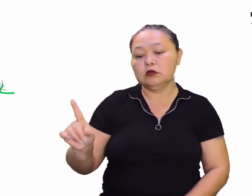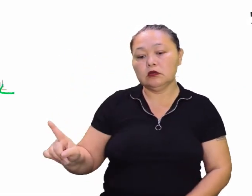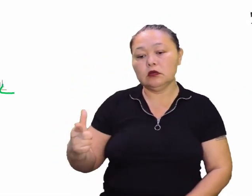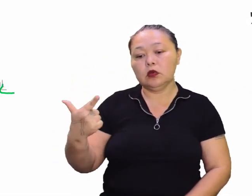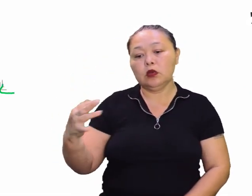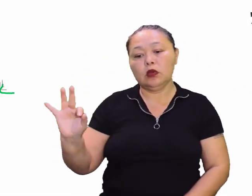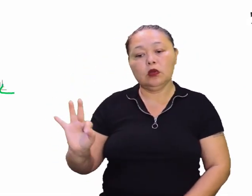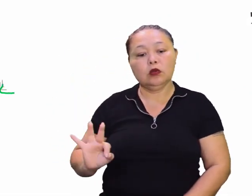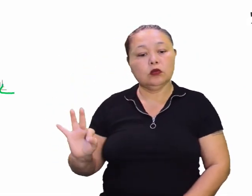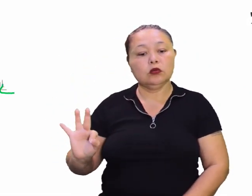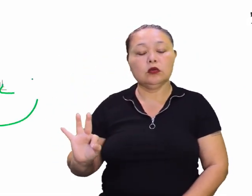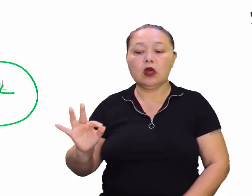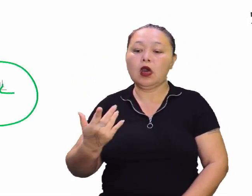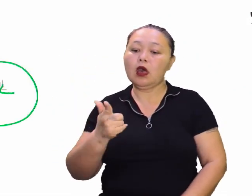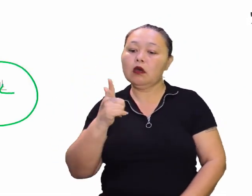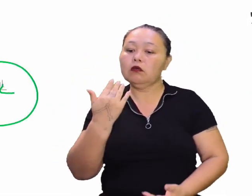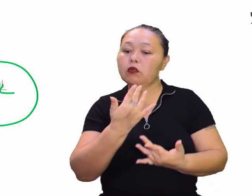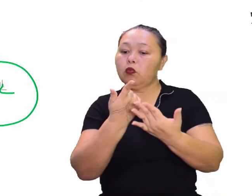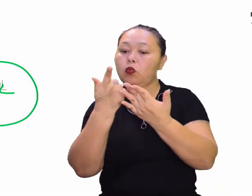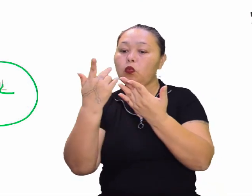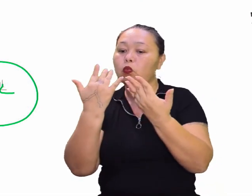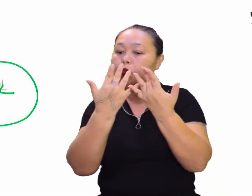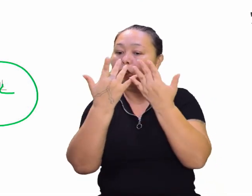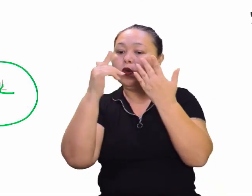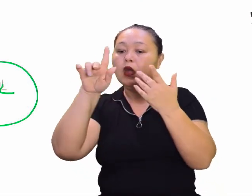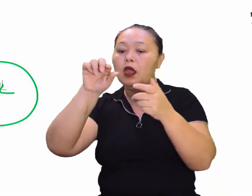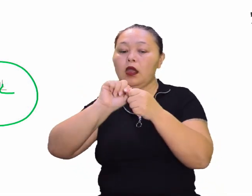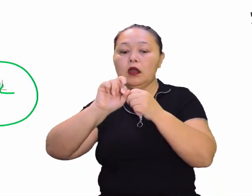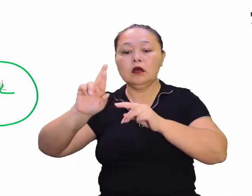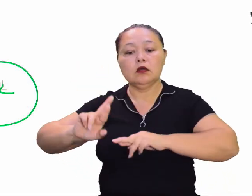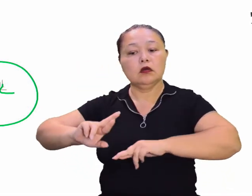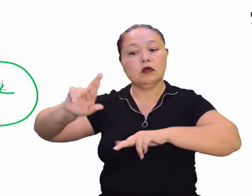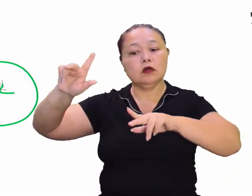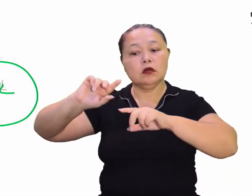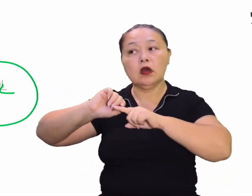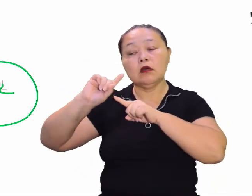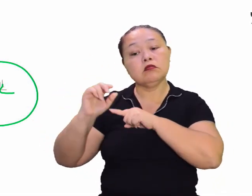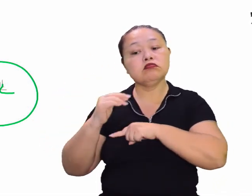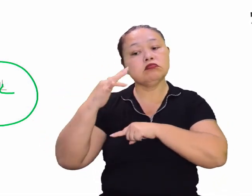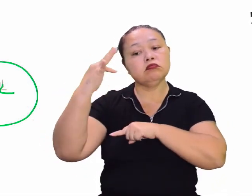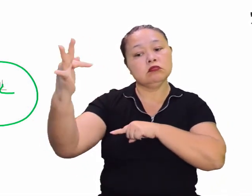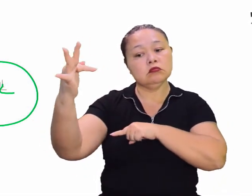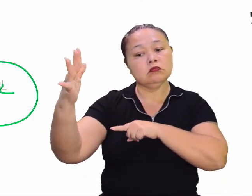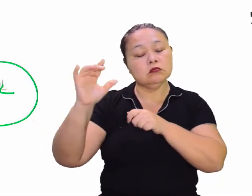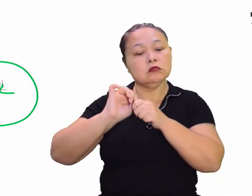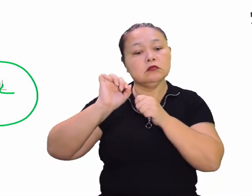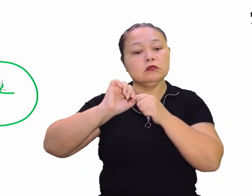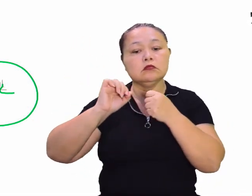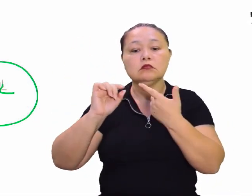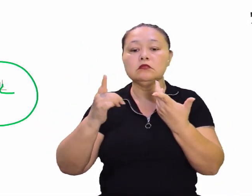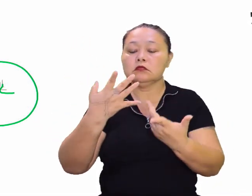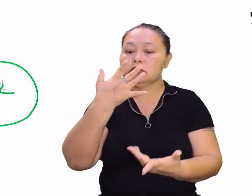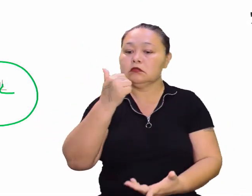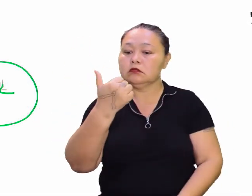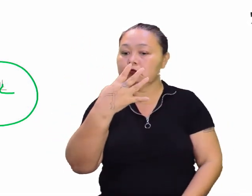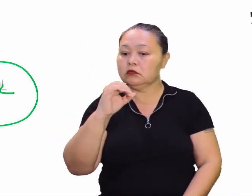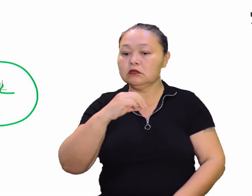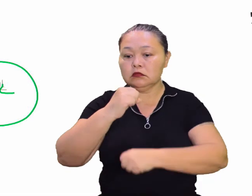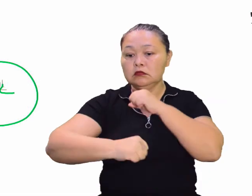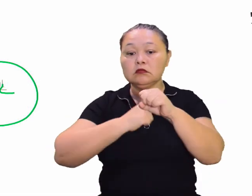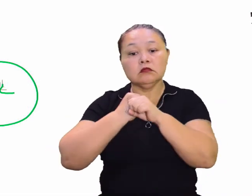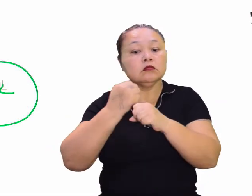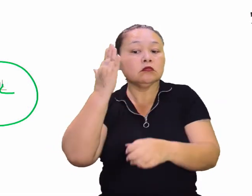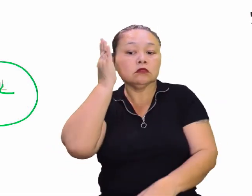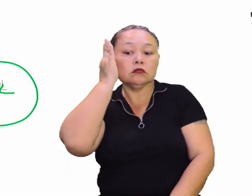aumentar, né, a utilização do gás. Aí nós temos aí uma diferença. Uma projeção, né, Rogério? É, uma projeção para 2040. Então, só para a